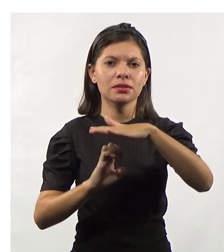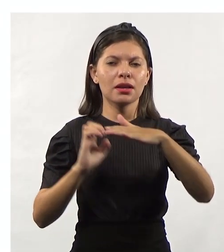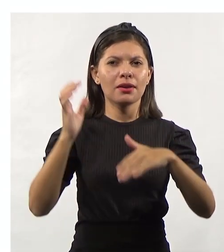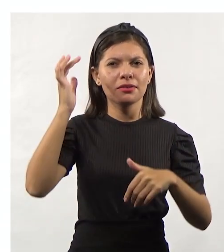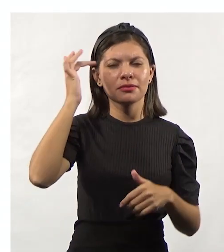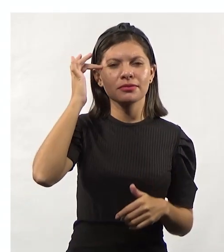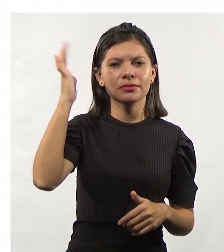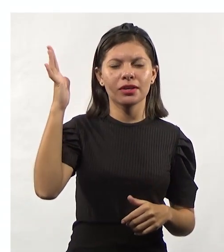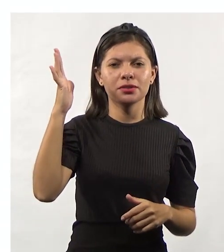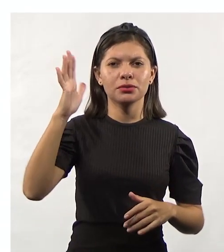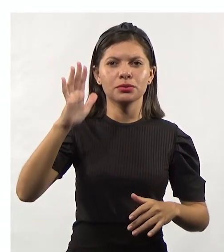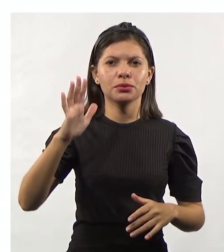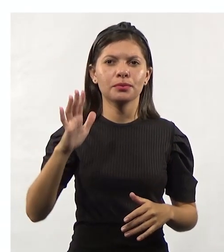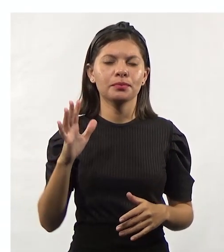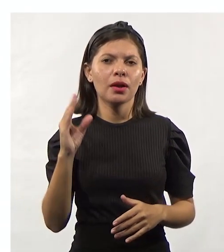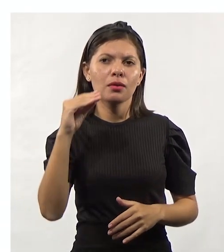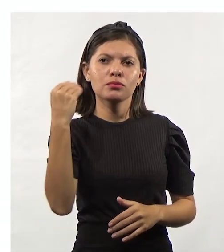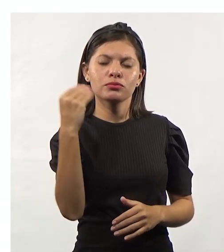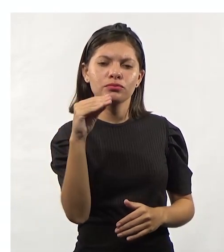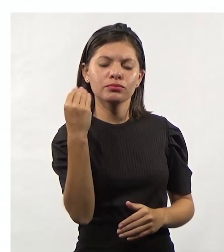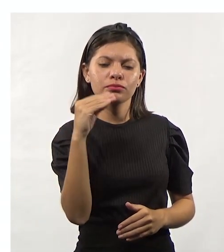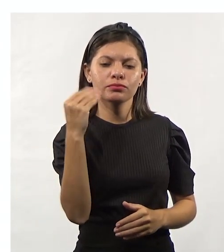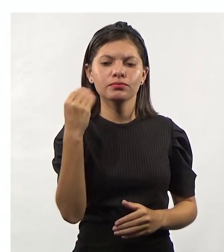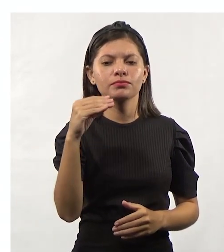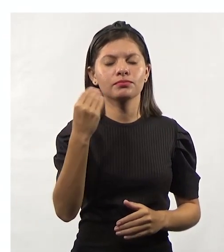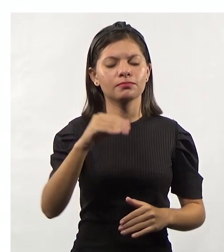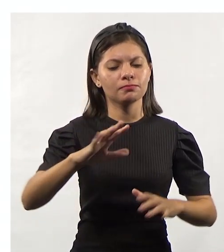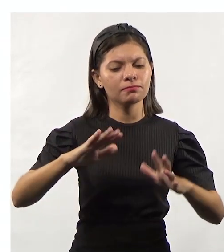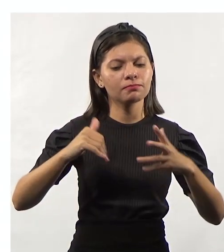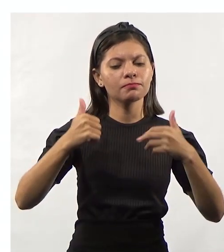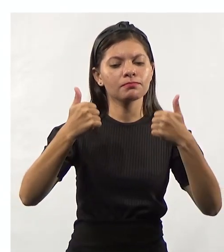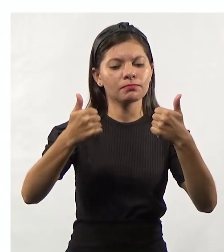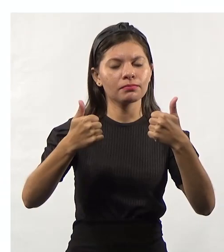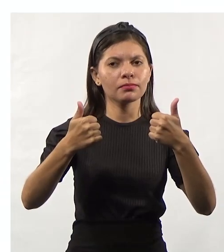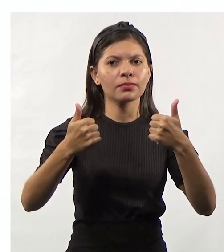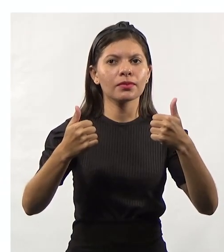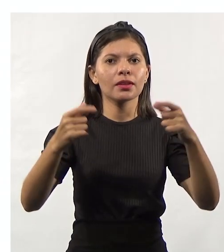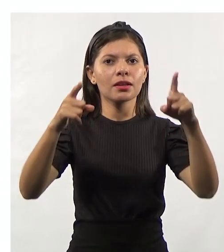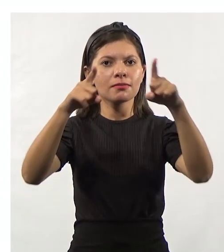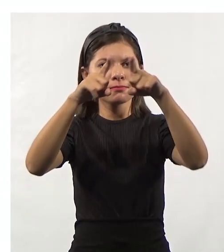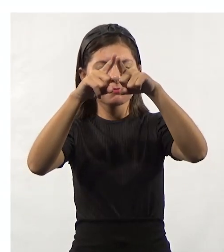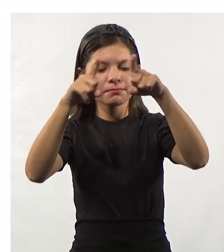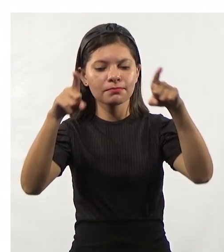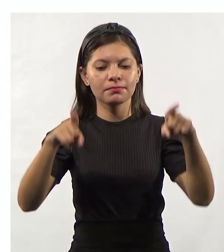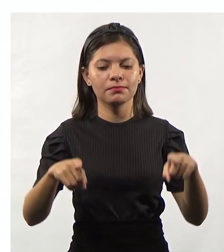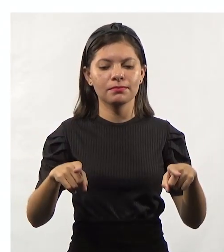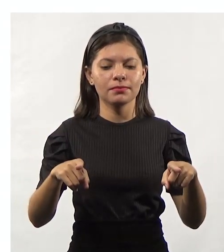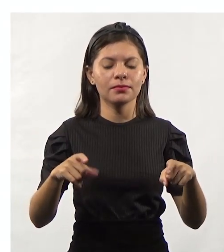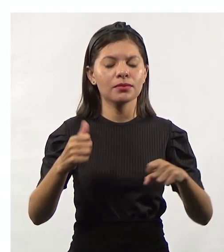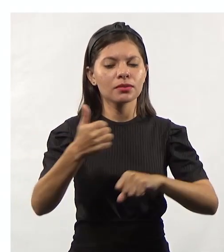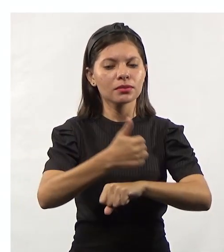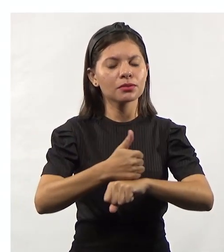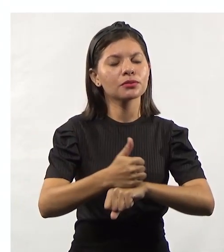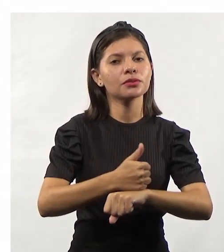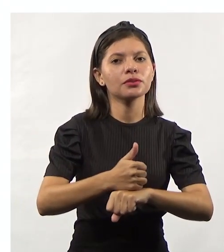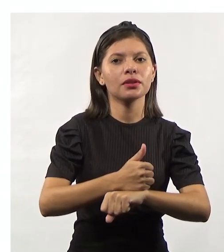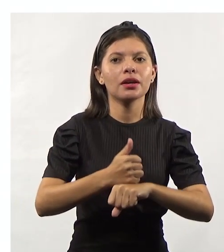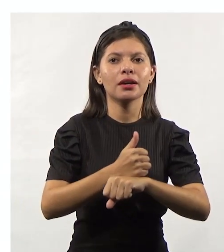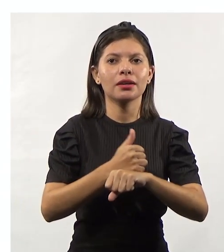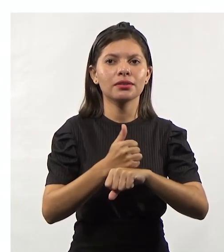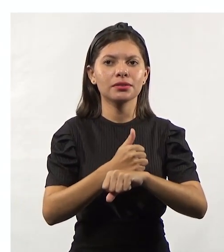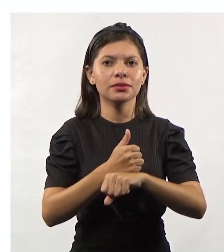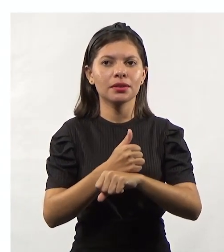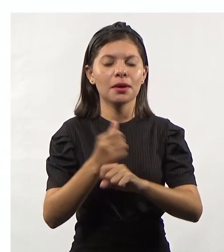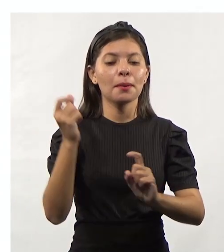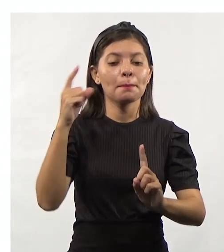aproveitamento eficaz das pessoas, né? No caso aí dos funcionários, para atingir metas